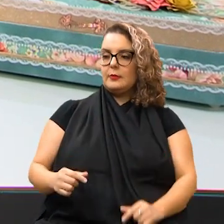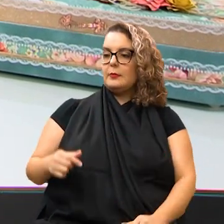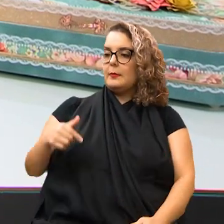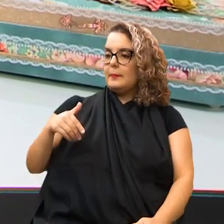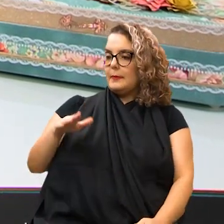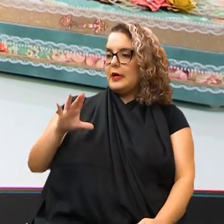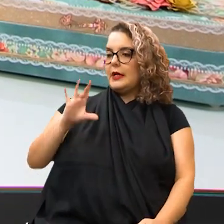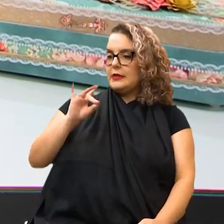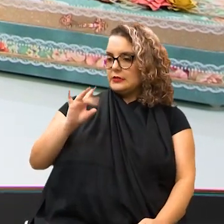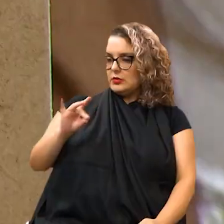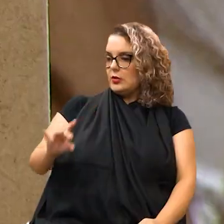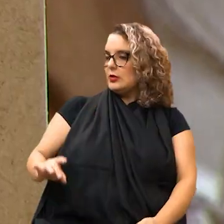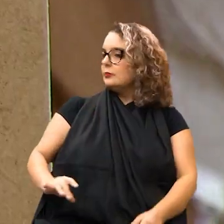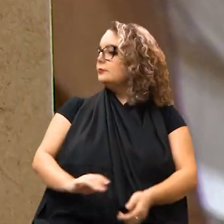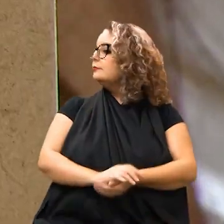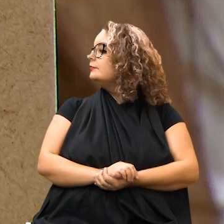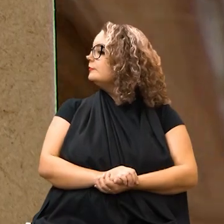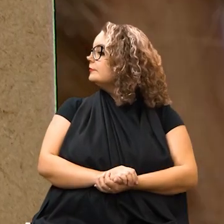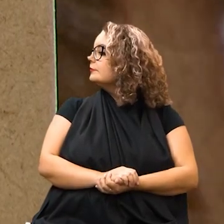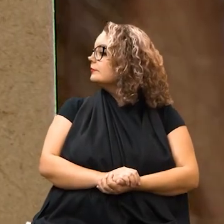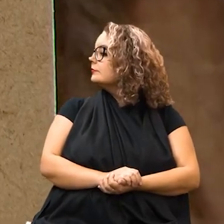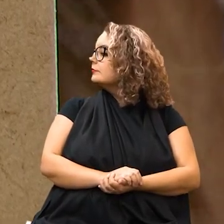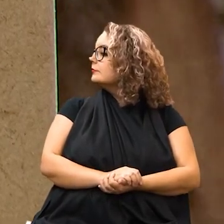Mais uma tirinha de cola.